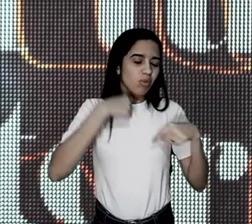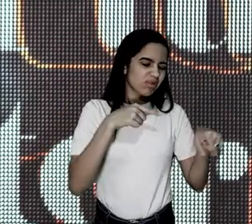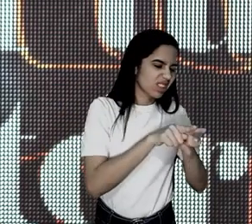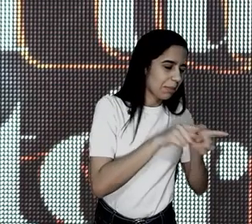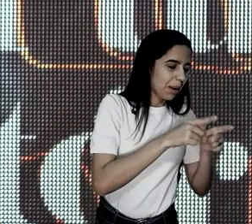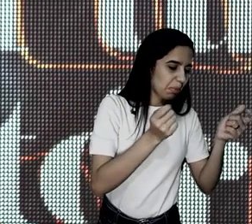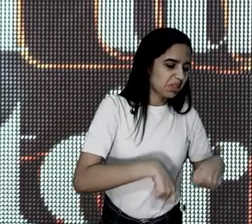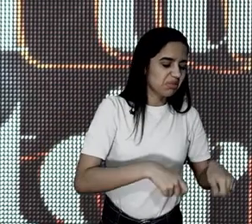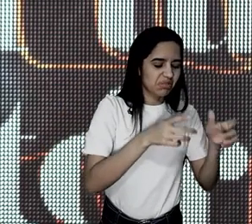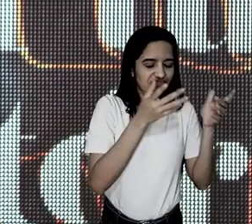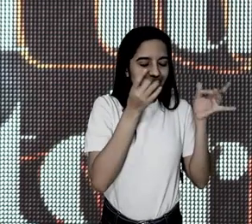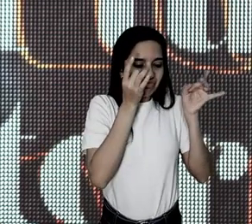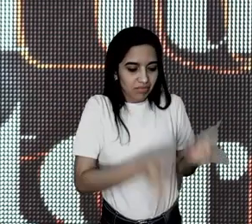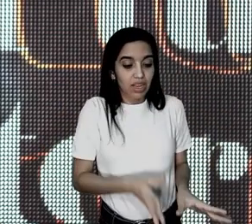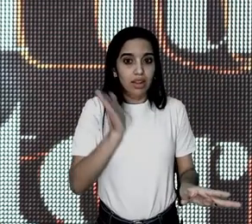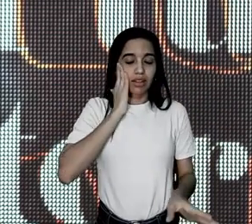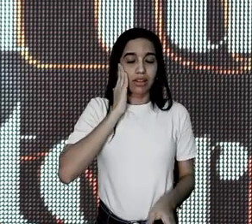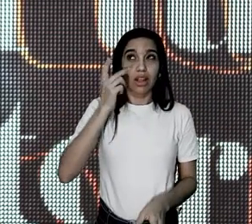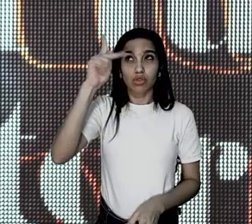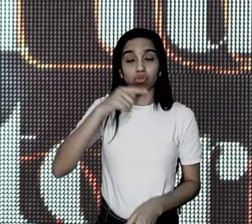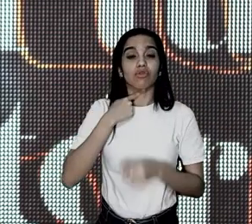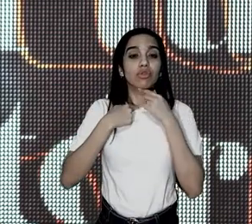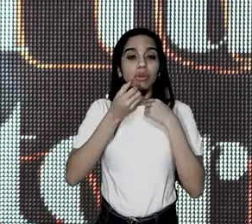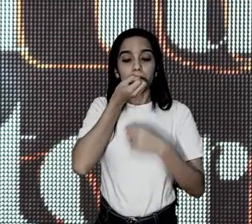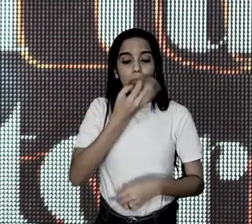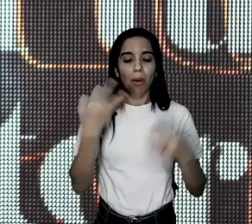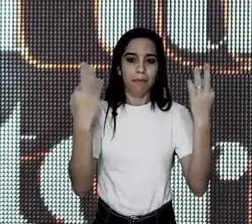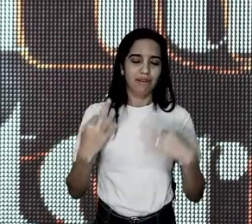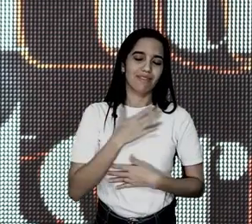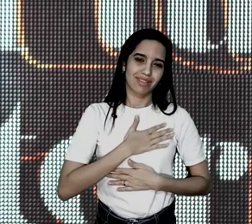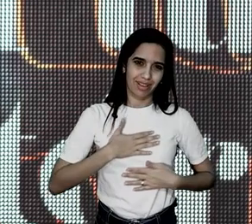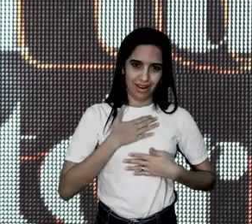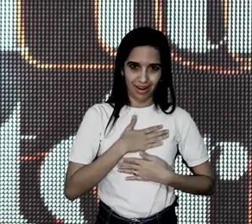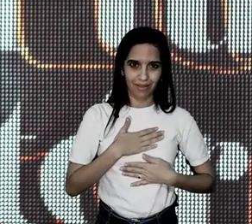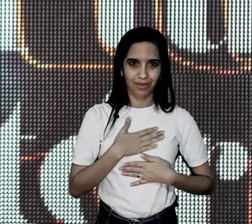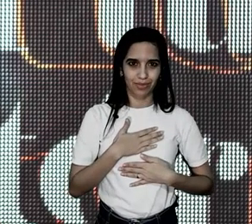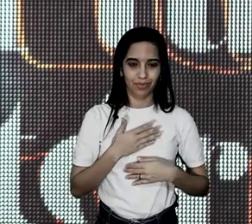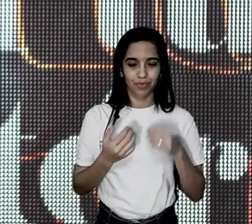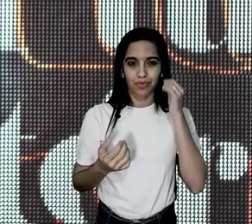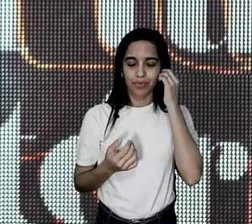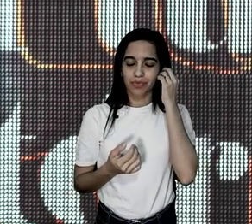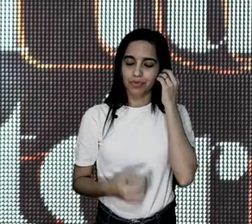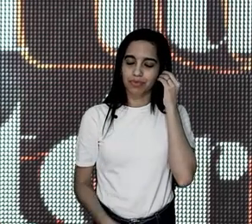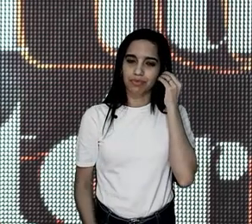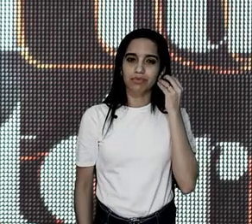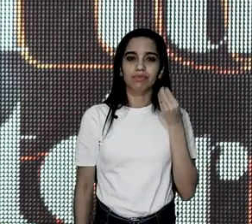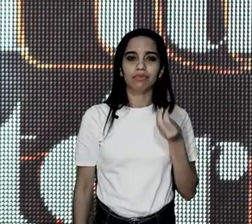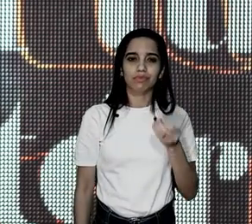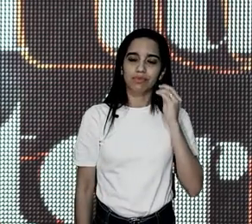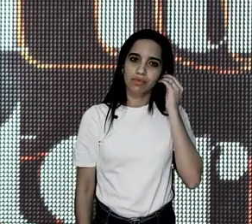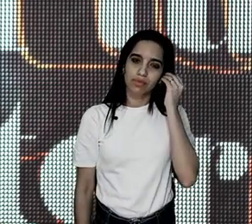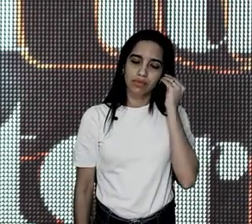deixar de lado e entender a Sua vontade, que é boa, agradável e perfeita. Quantas orações nossas que não